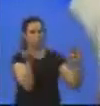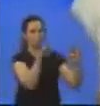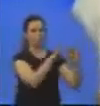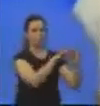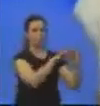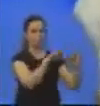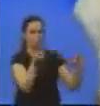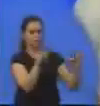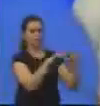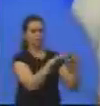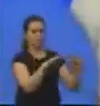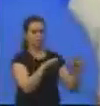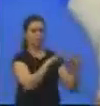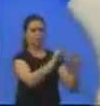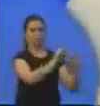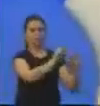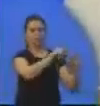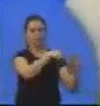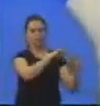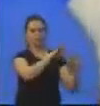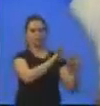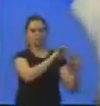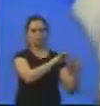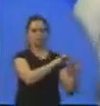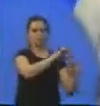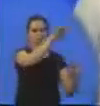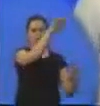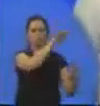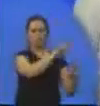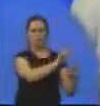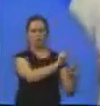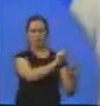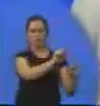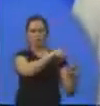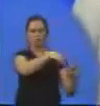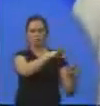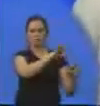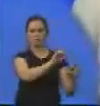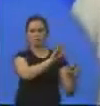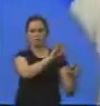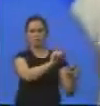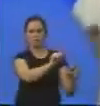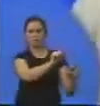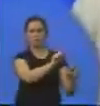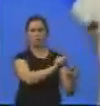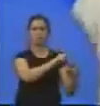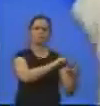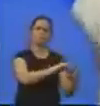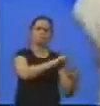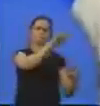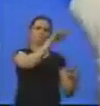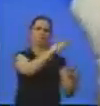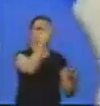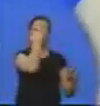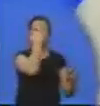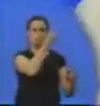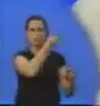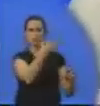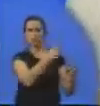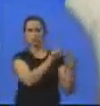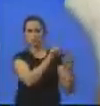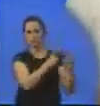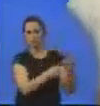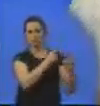dar assíntotas verticais. Os interceptos, que são os cortes x e y, para saber quantas vezes corta o eixo x ou o eixo